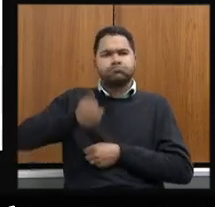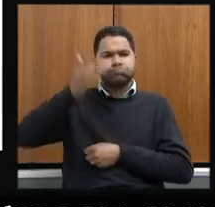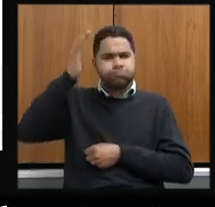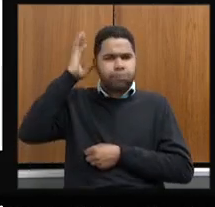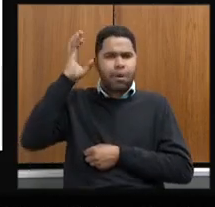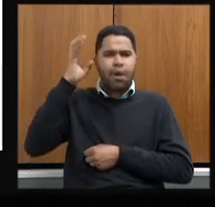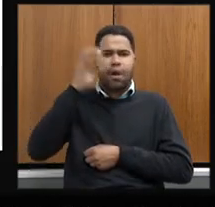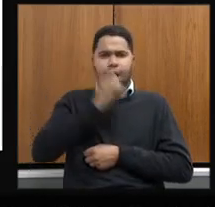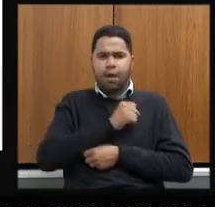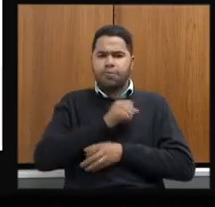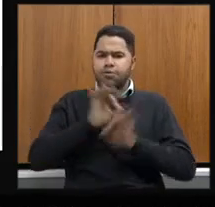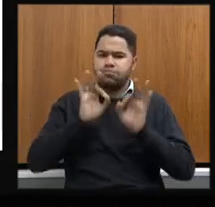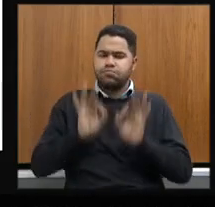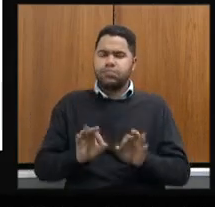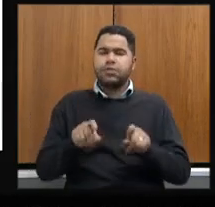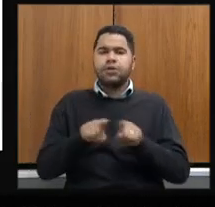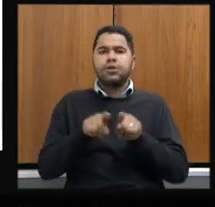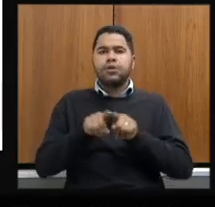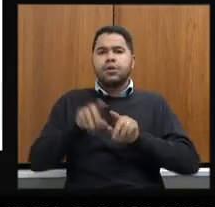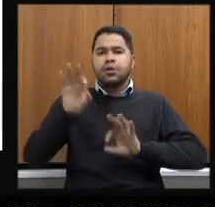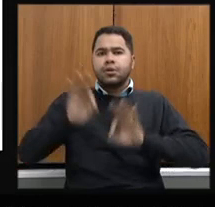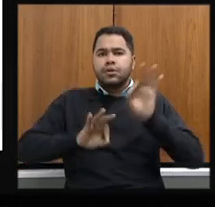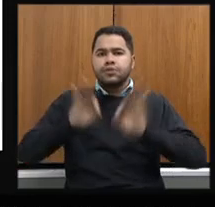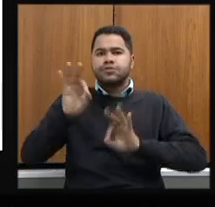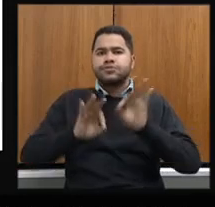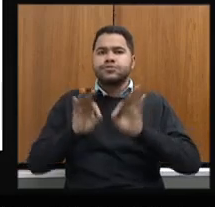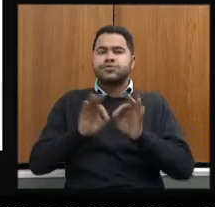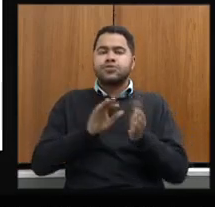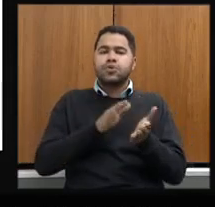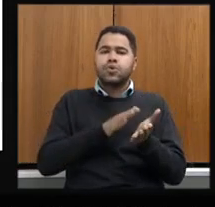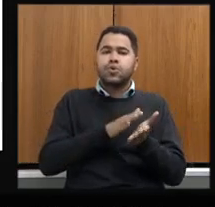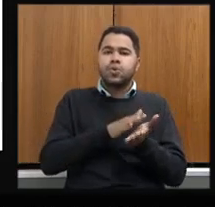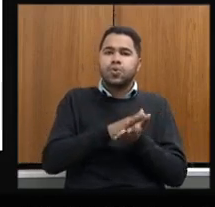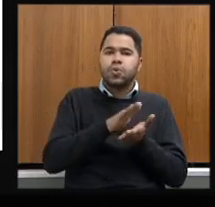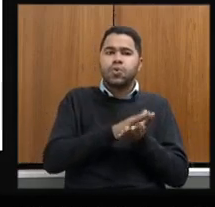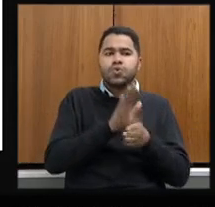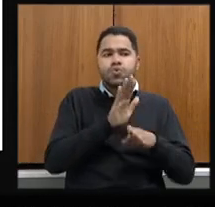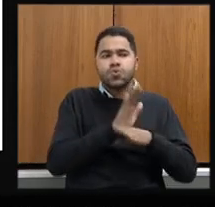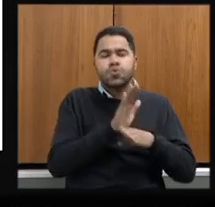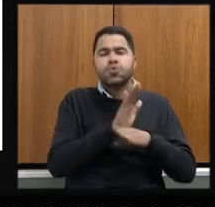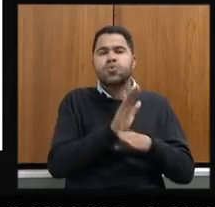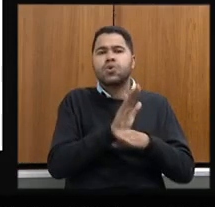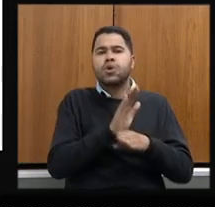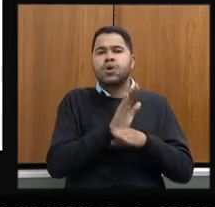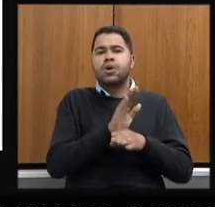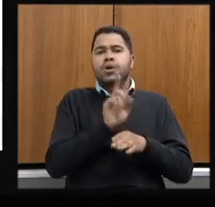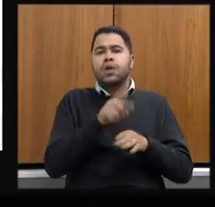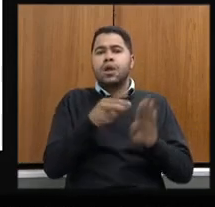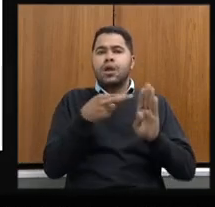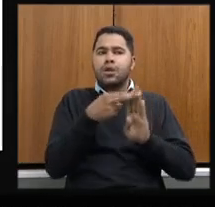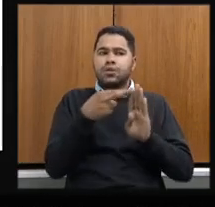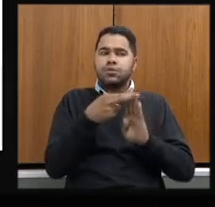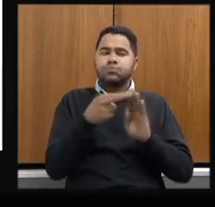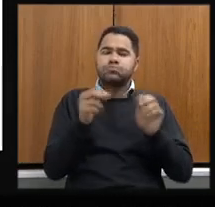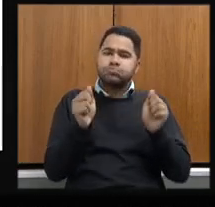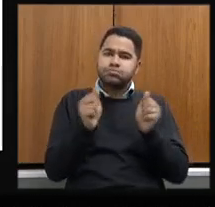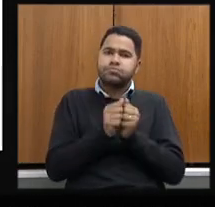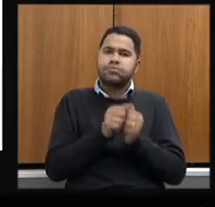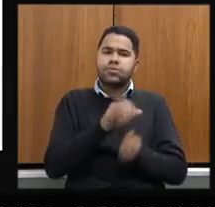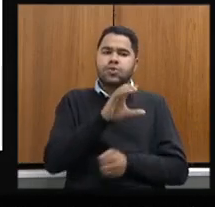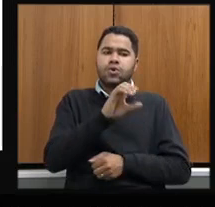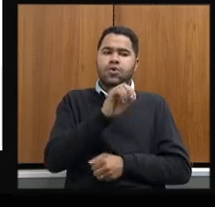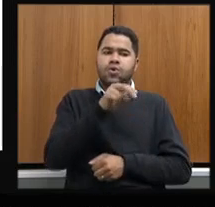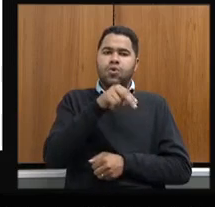efetiva a gente ter a reestruturação da ajuda de cuscuz com a publicação de 47 resoluções conjuntas entre a